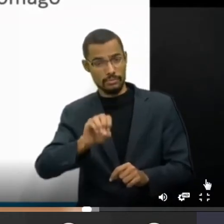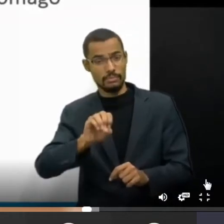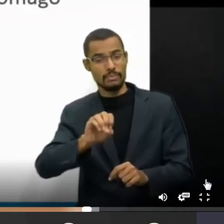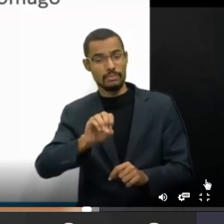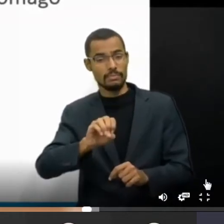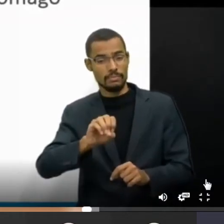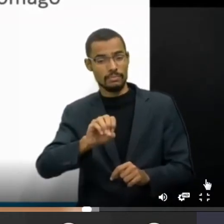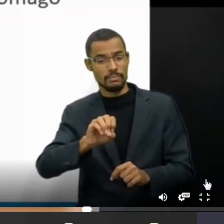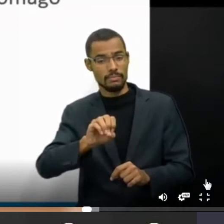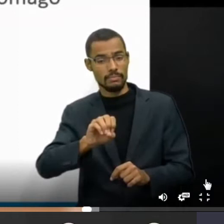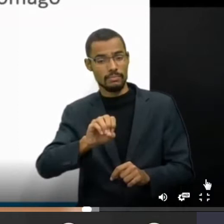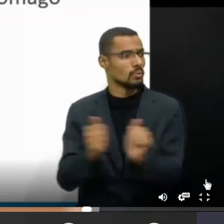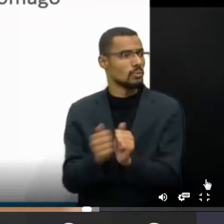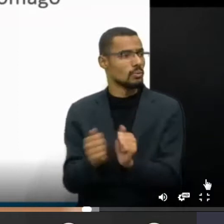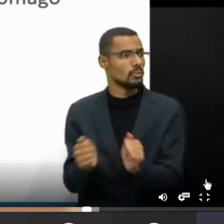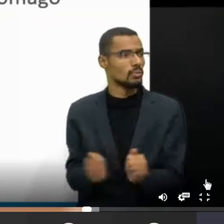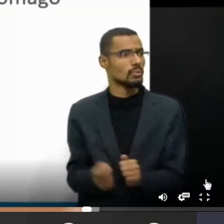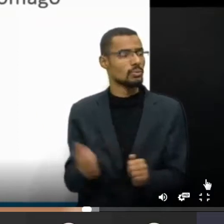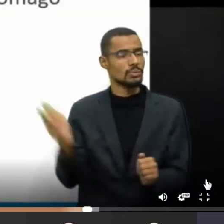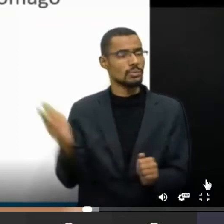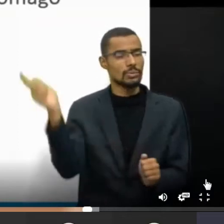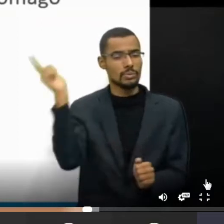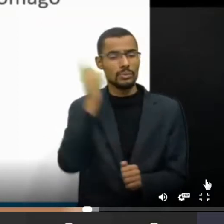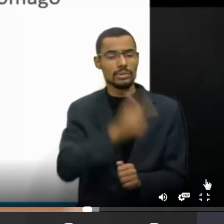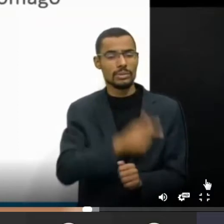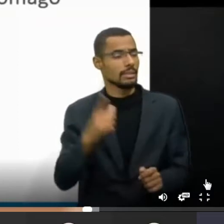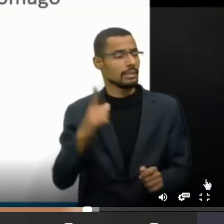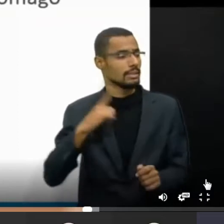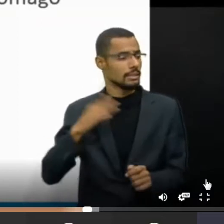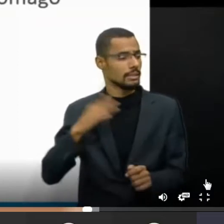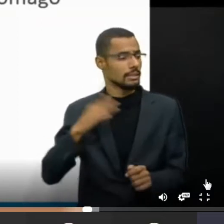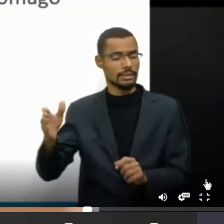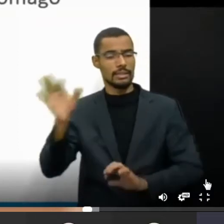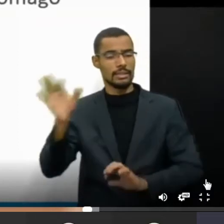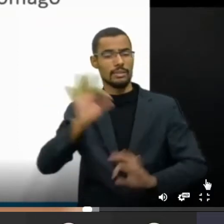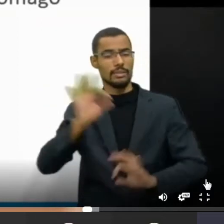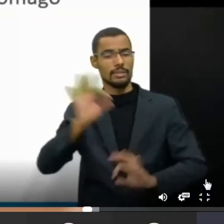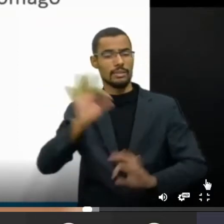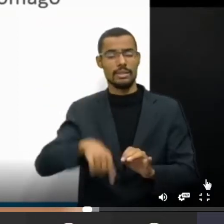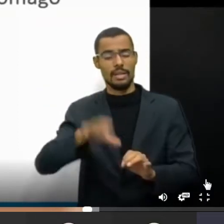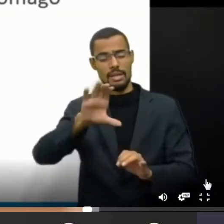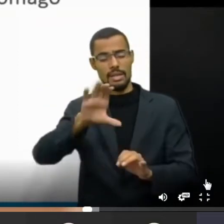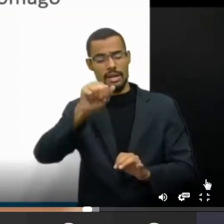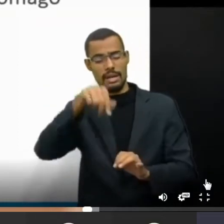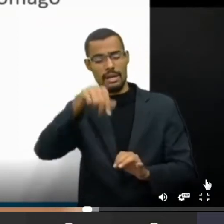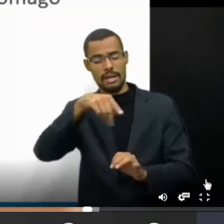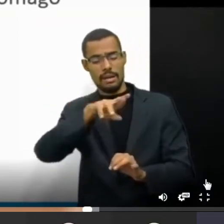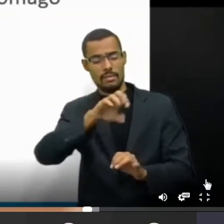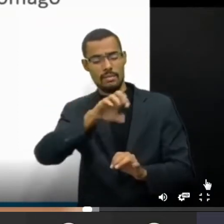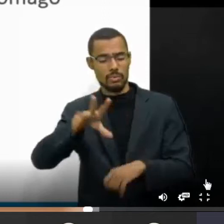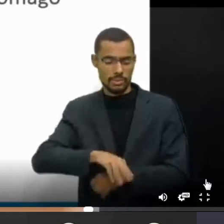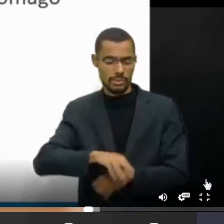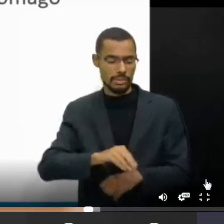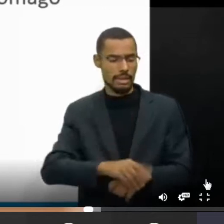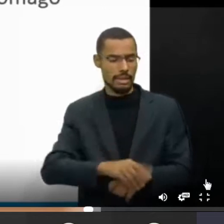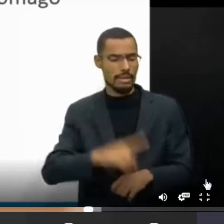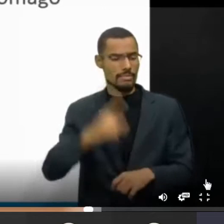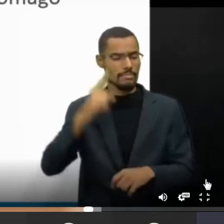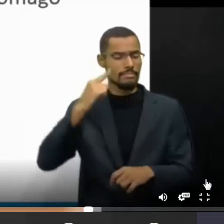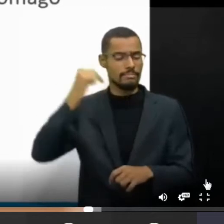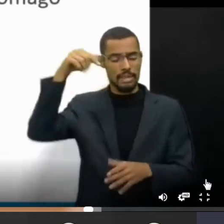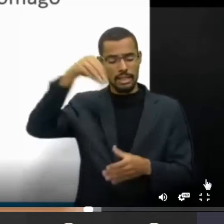que está próxima, né, ao canal. Então, essa região aqui, essa estrutura é chamada de canal pilórico, na verdade, né? Então, eu tenho o